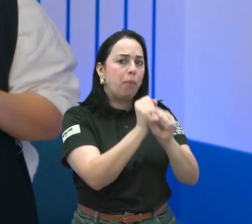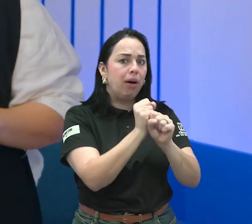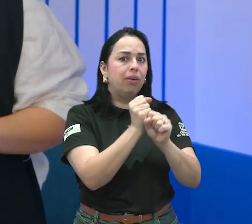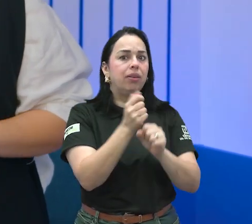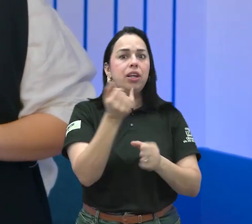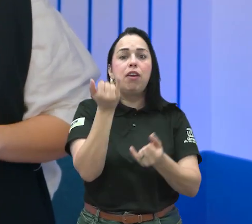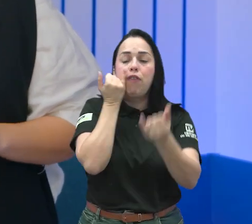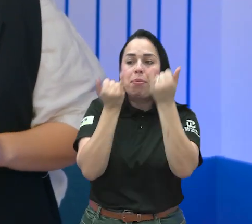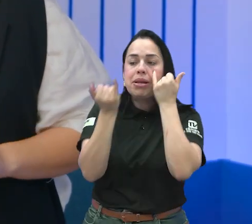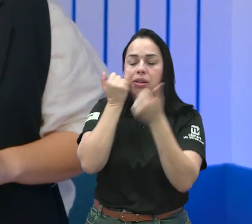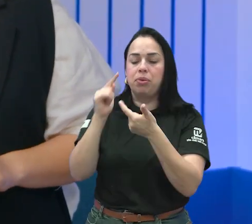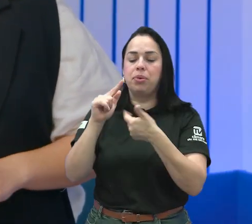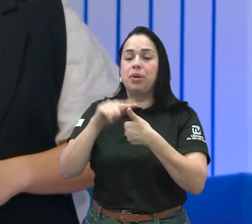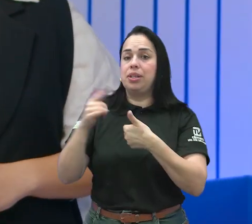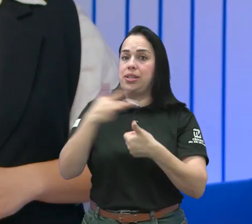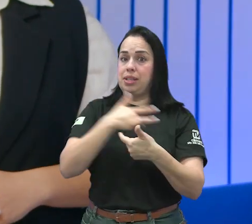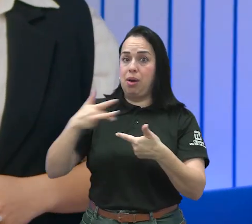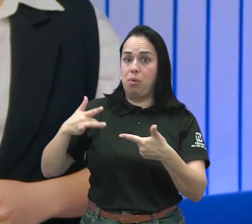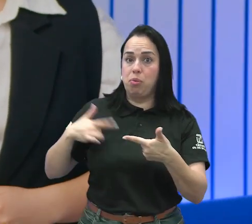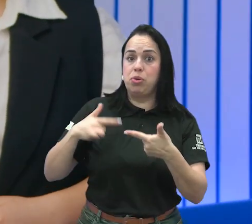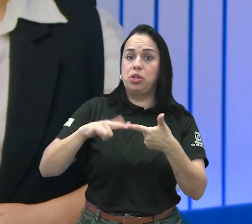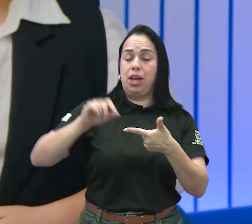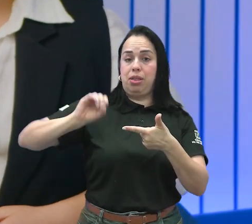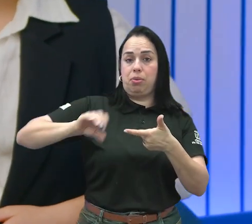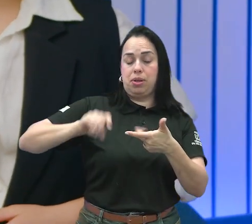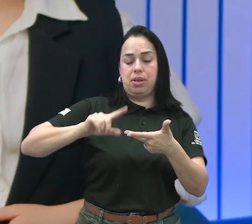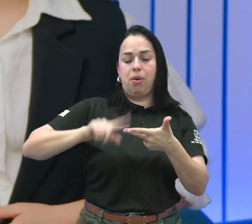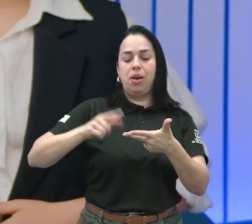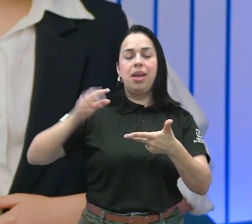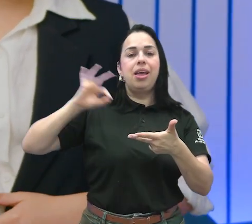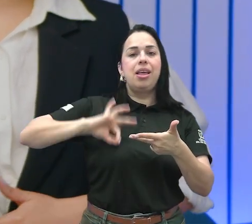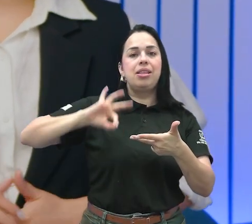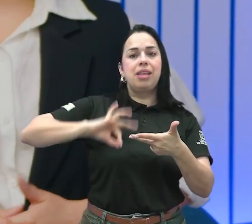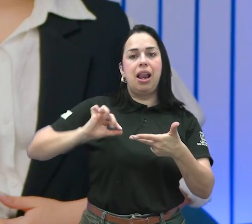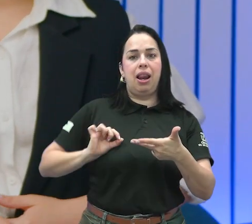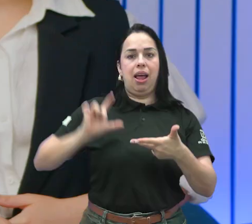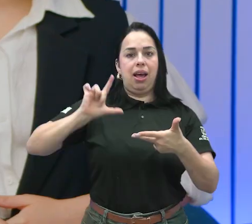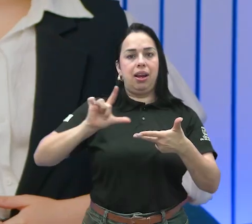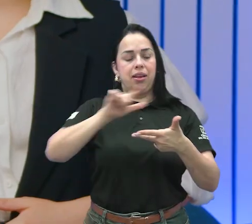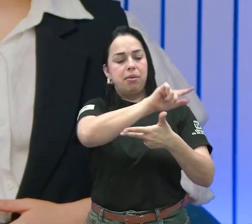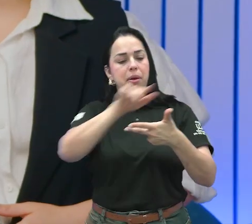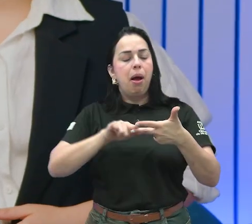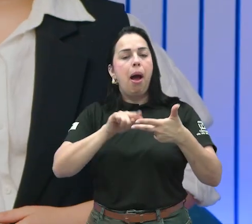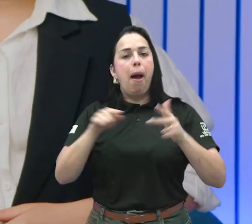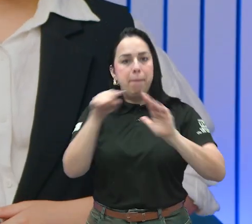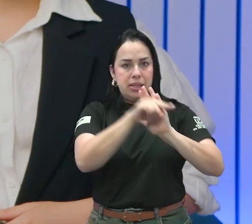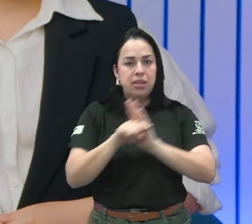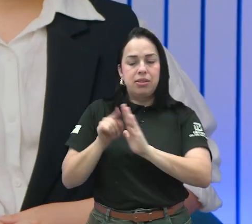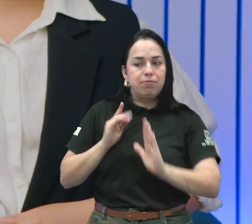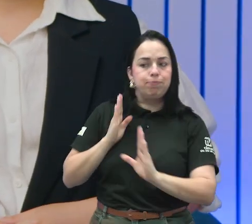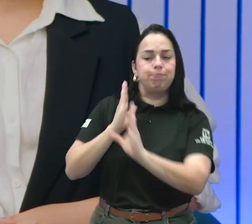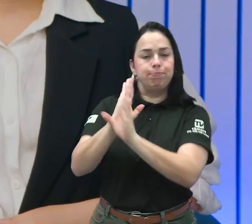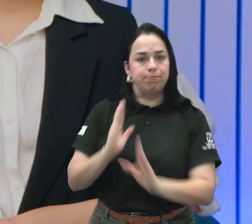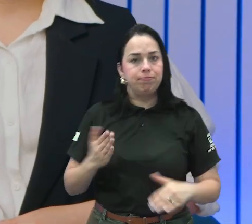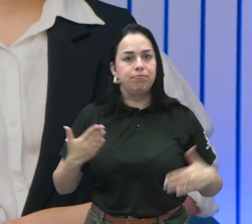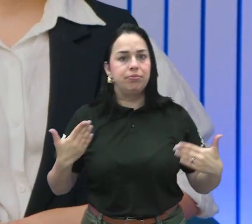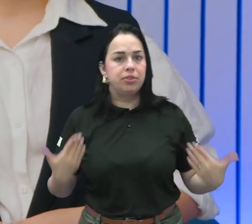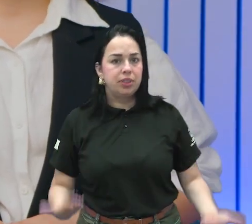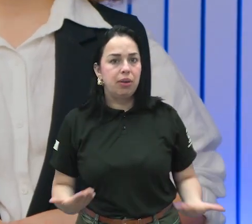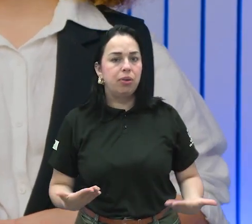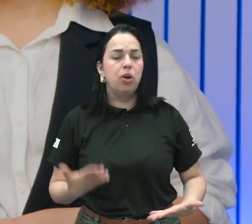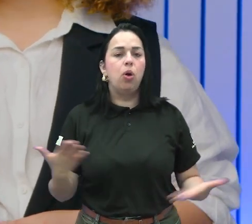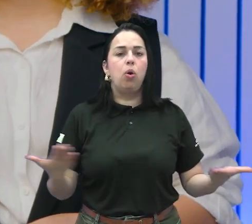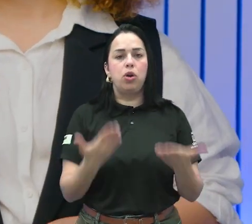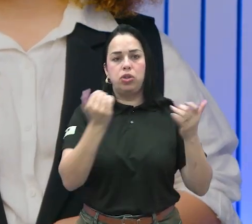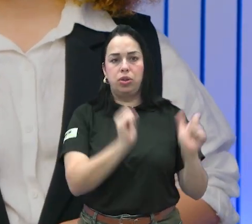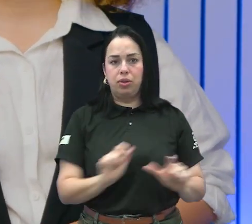combina dados sobre saúde, educação e renda para mostrar de forma resumida como vai o bem-estar da população. Bom, hoje a